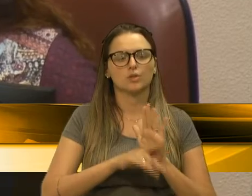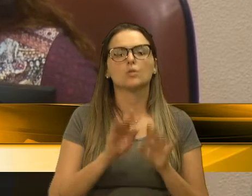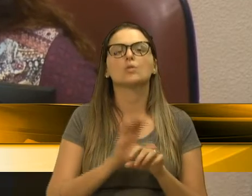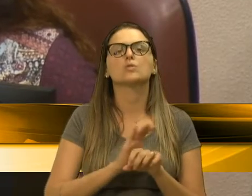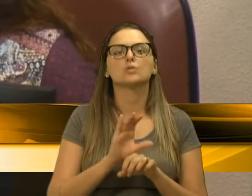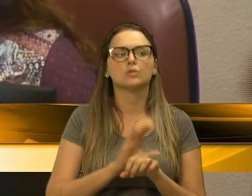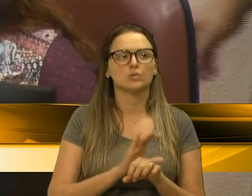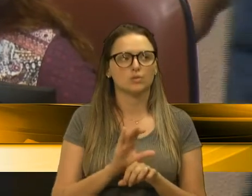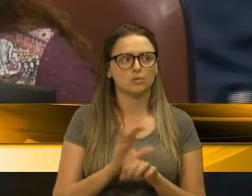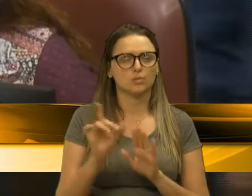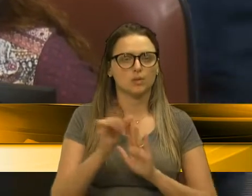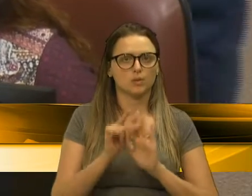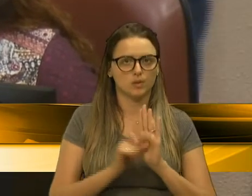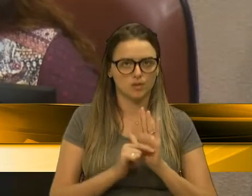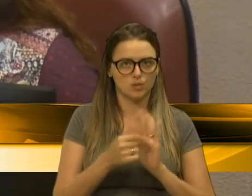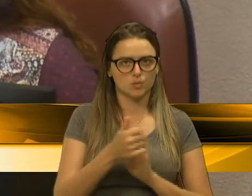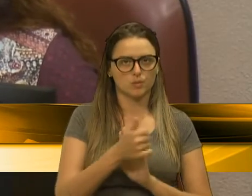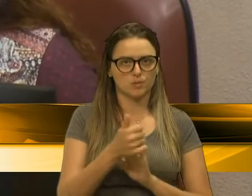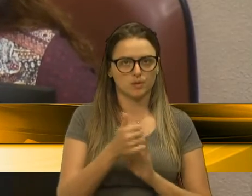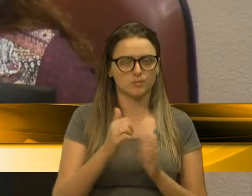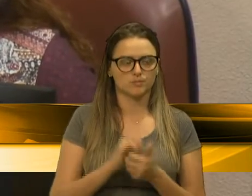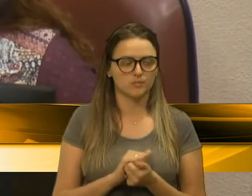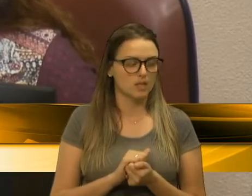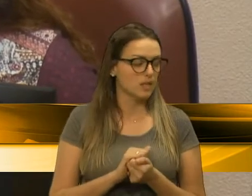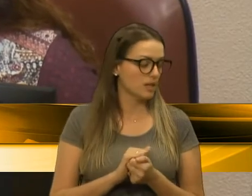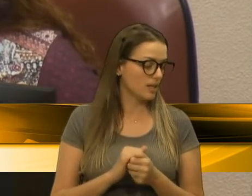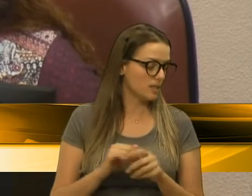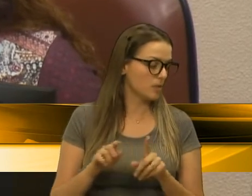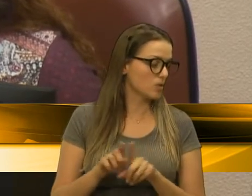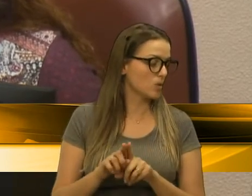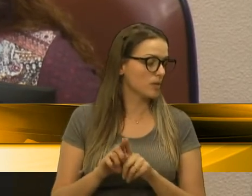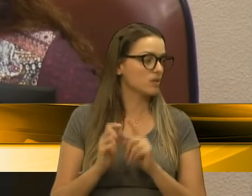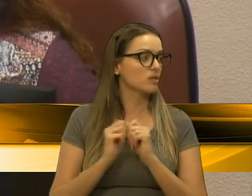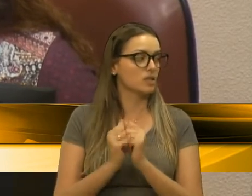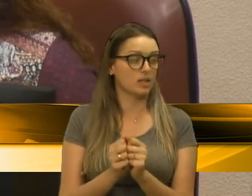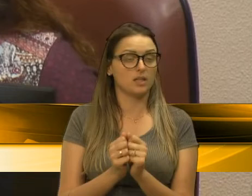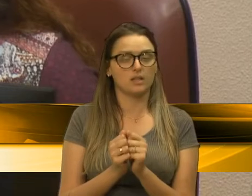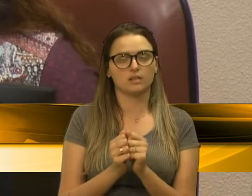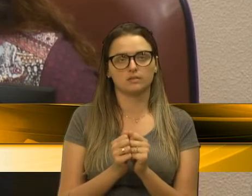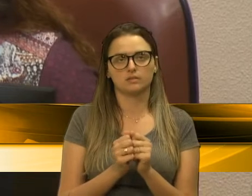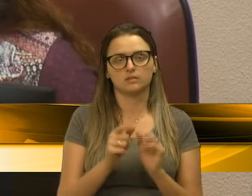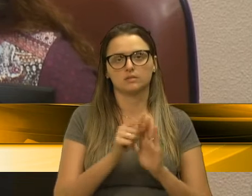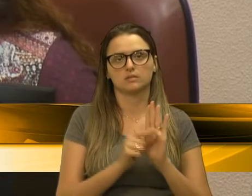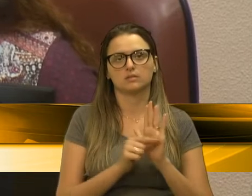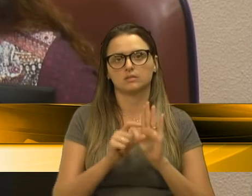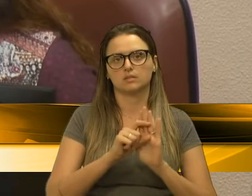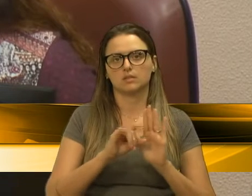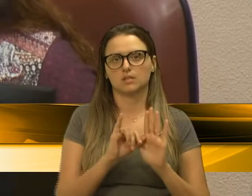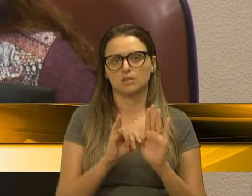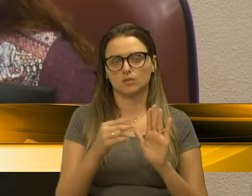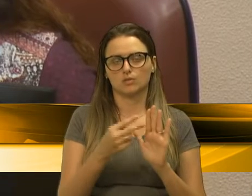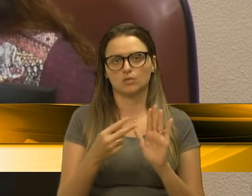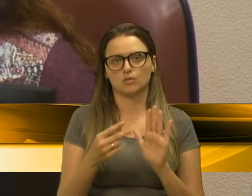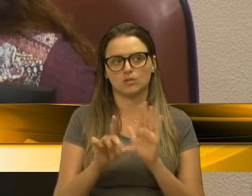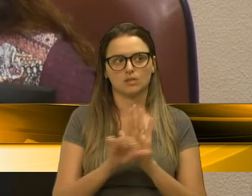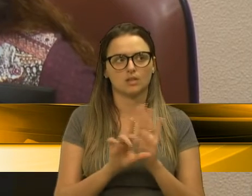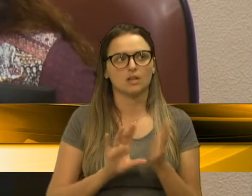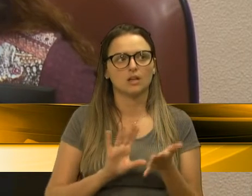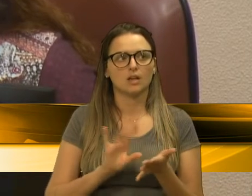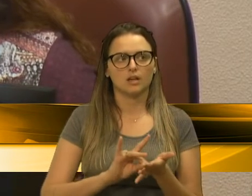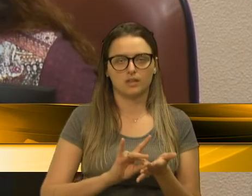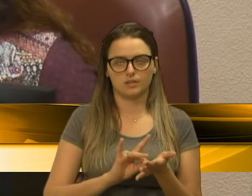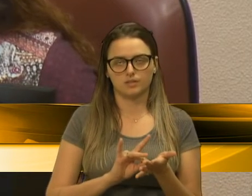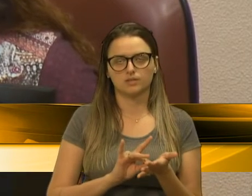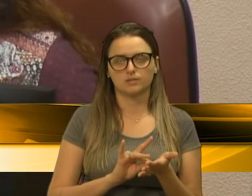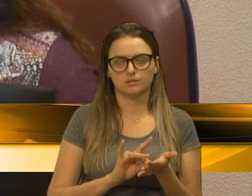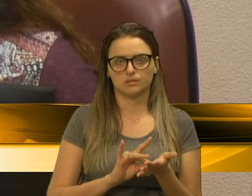constituído pelos seguintes artigos. Artigo 1º. Fica sustado nos termos do inciso 22 do artigo 62 da Lei Orgânica do